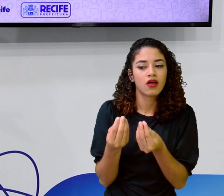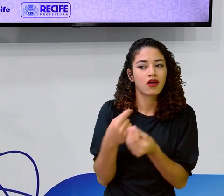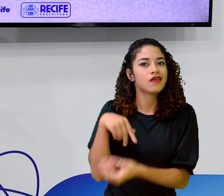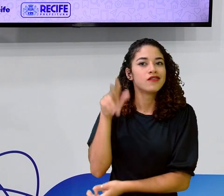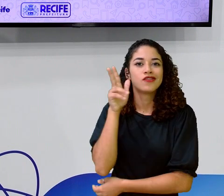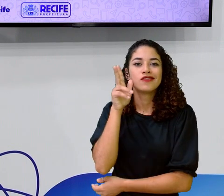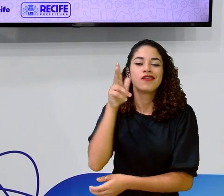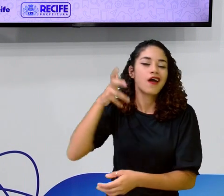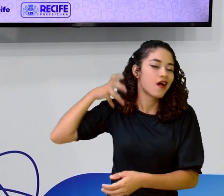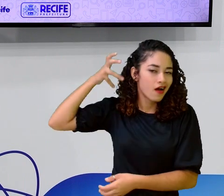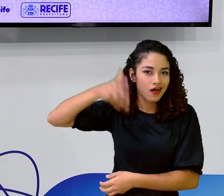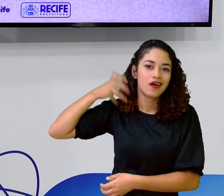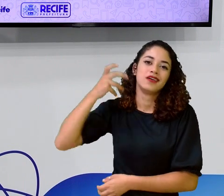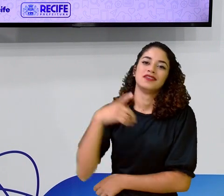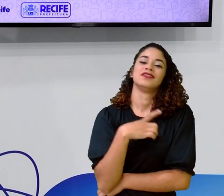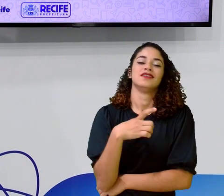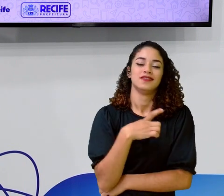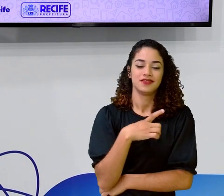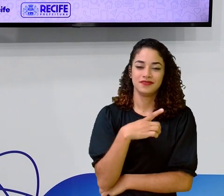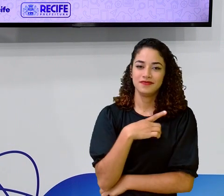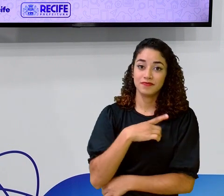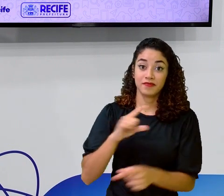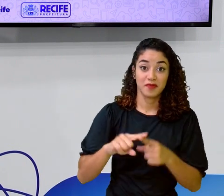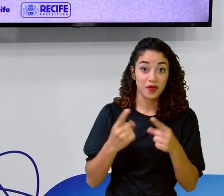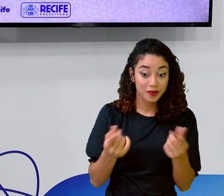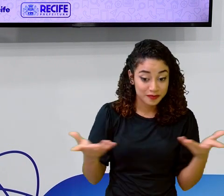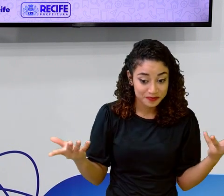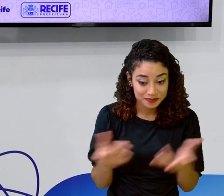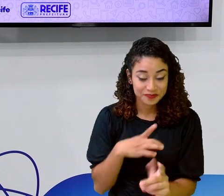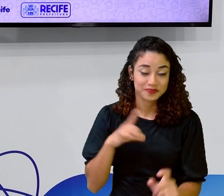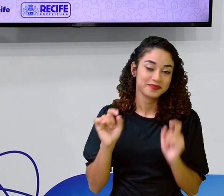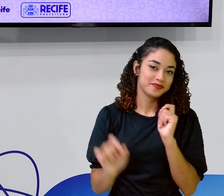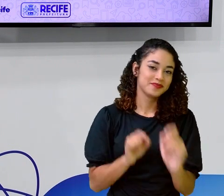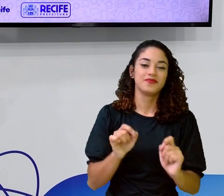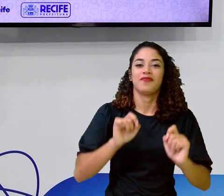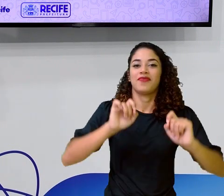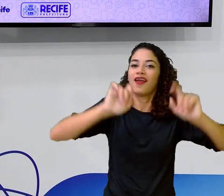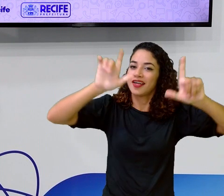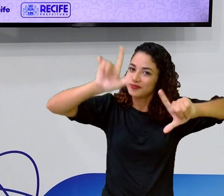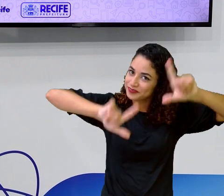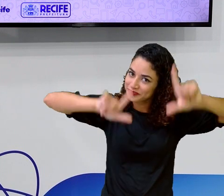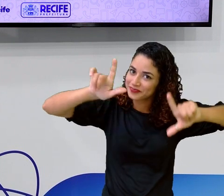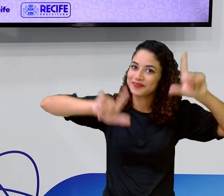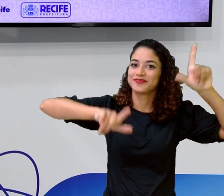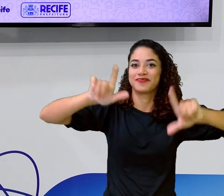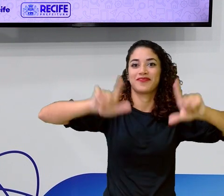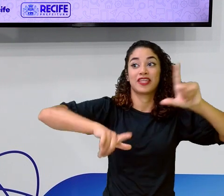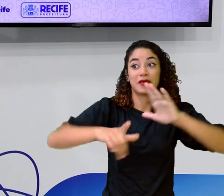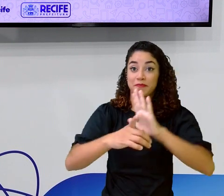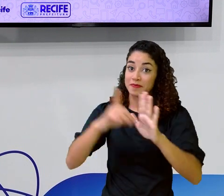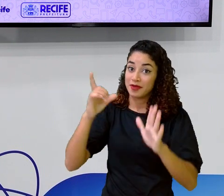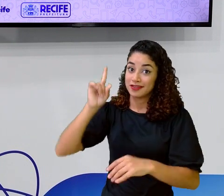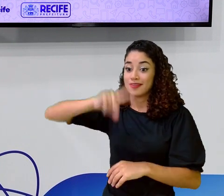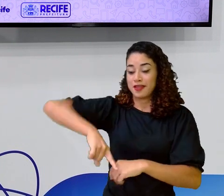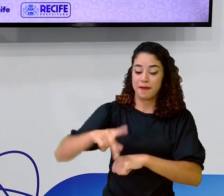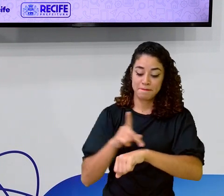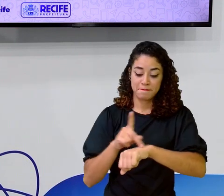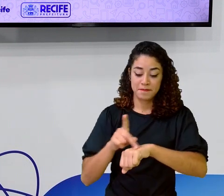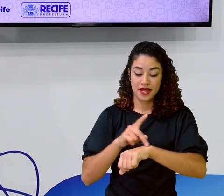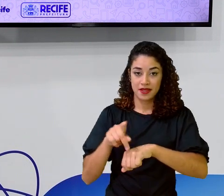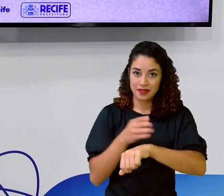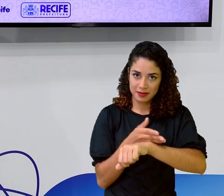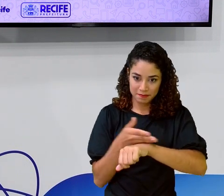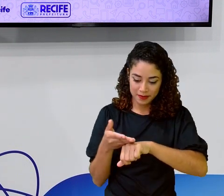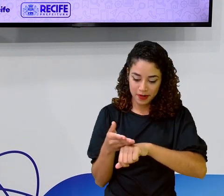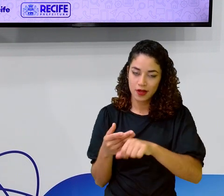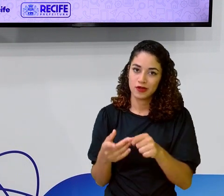Existe isso também. Mas, hoje em dia, existe a TV, que é aí, que já foi em preto e branco, no seu início,